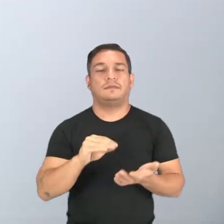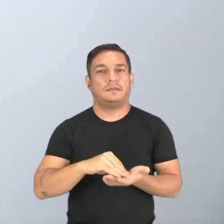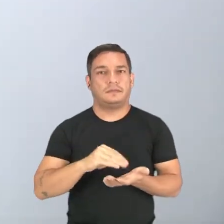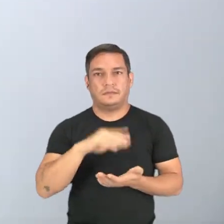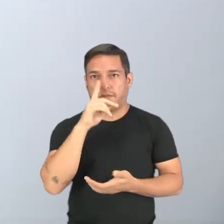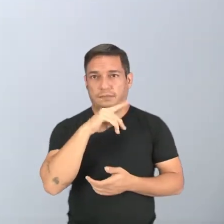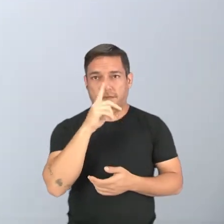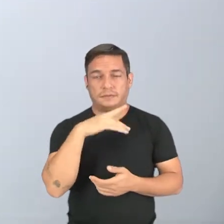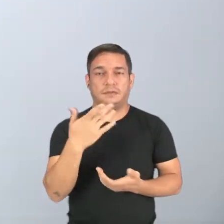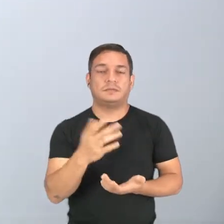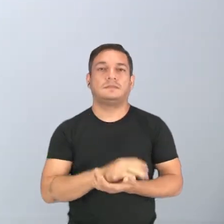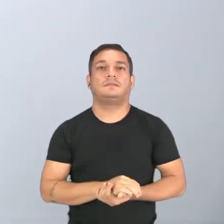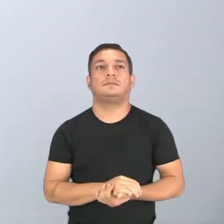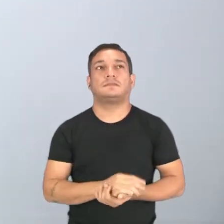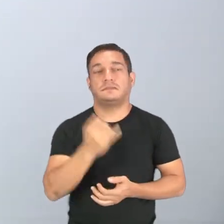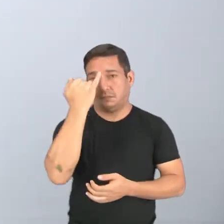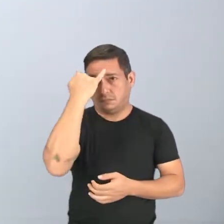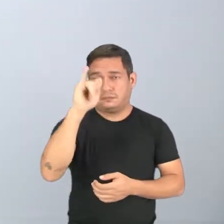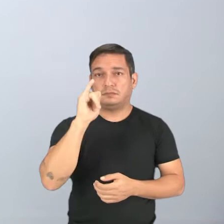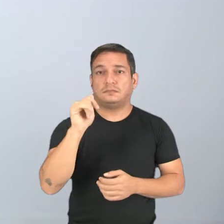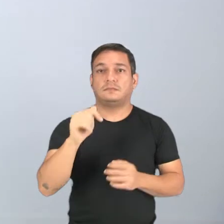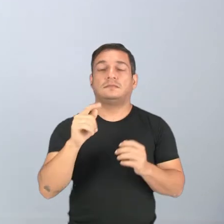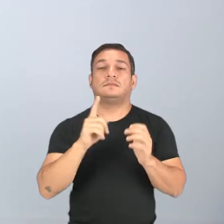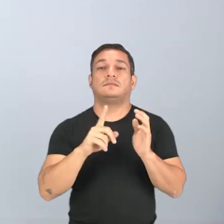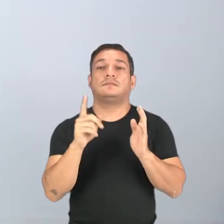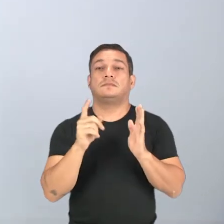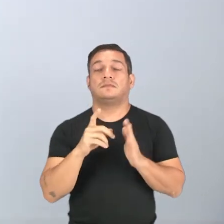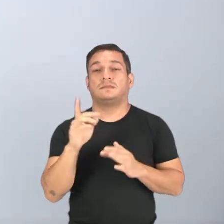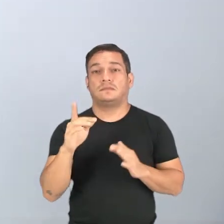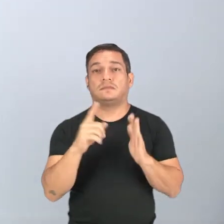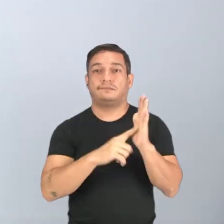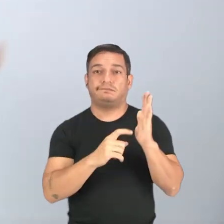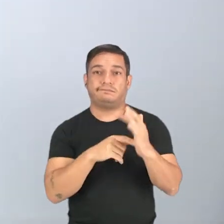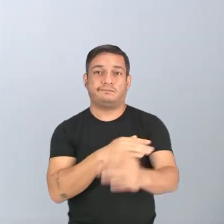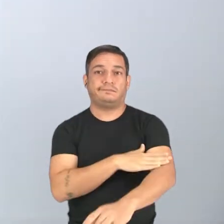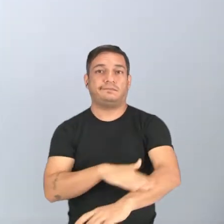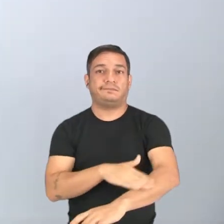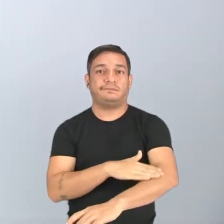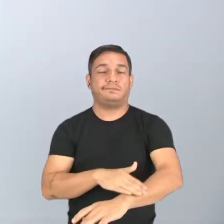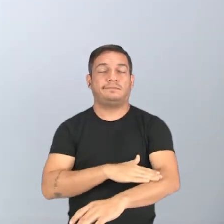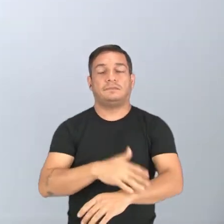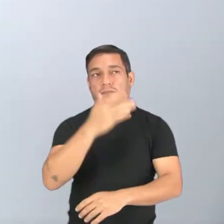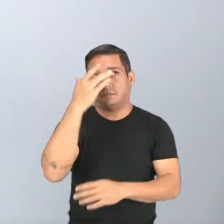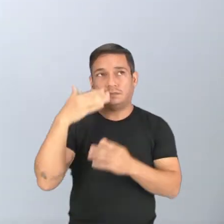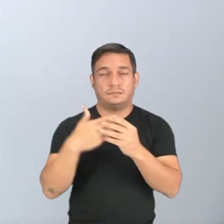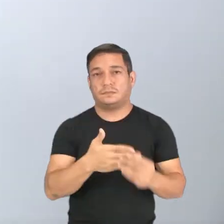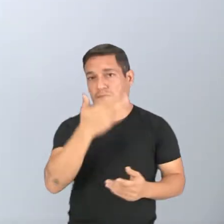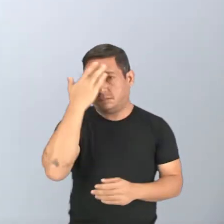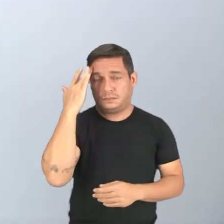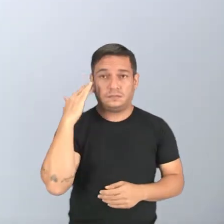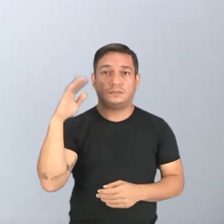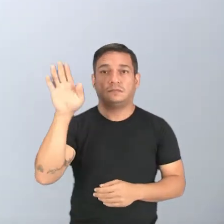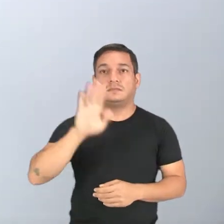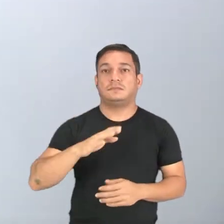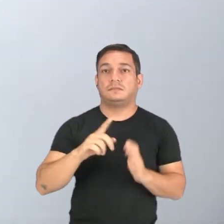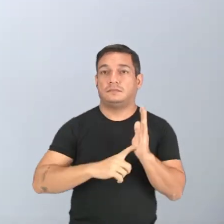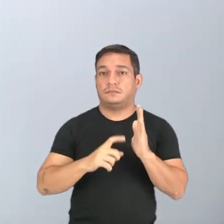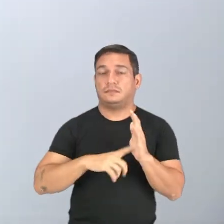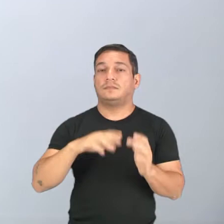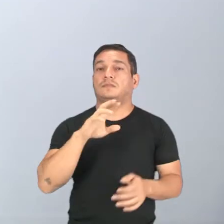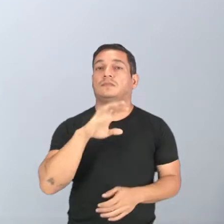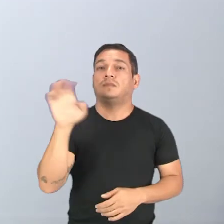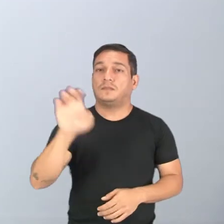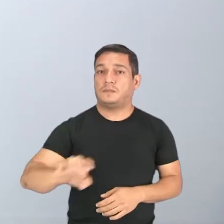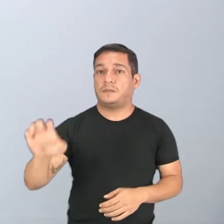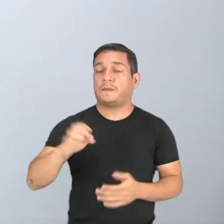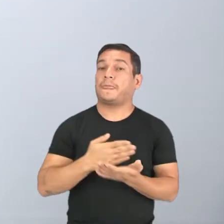absurdo, né? Então, essa ideia de branqueamento da pele, trazendo gente branca, trazendo europeus, né, começa